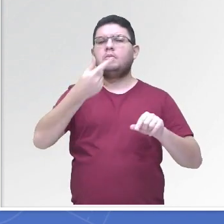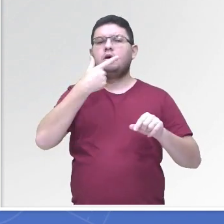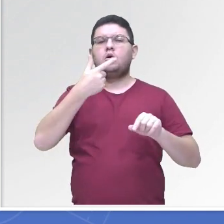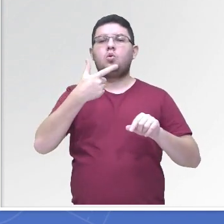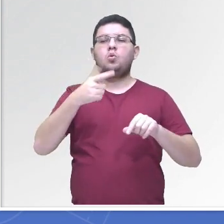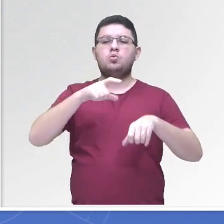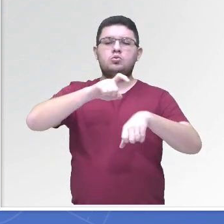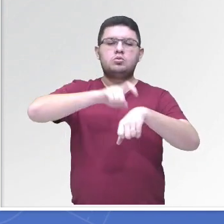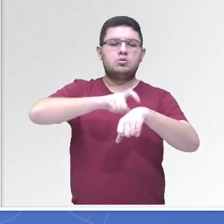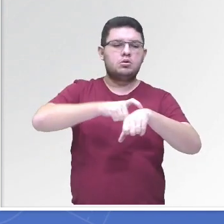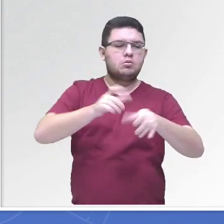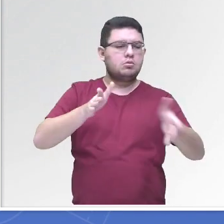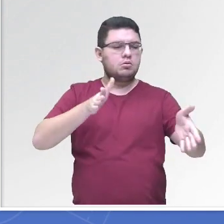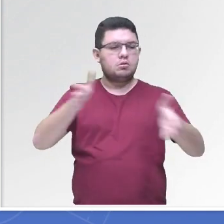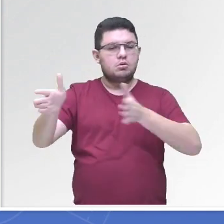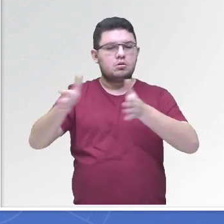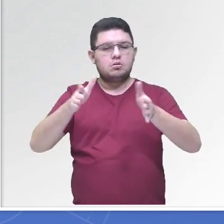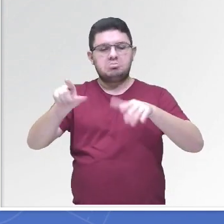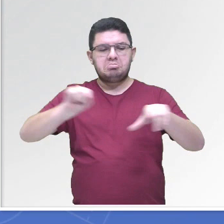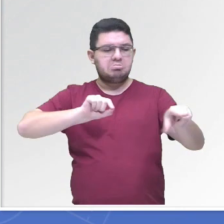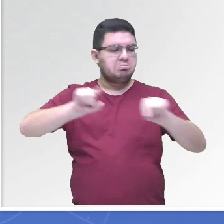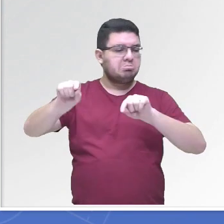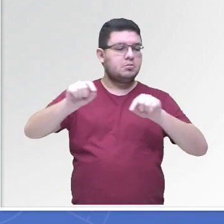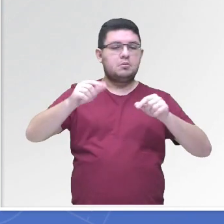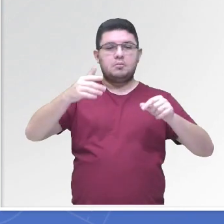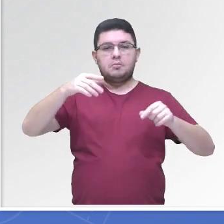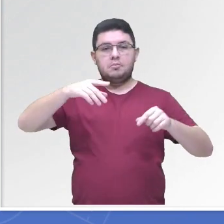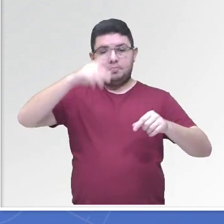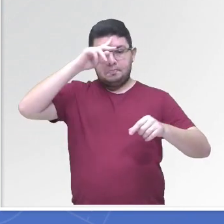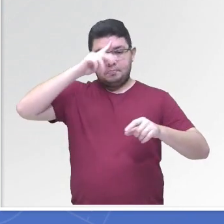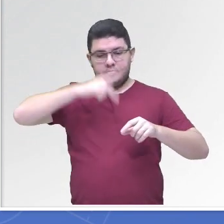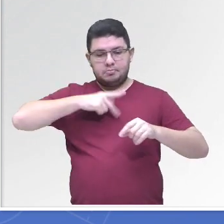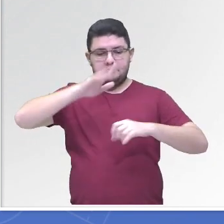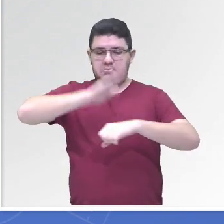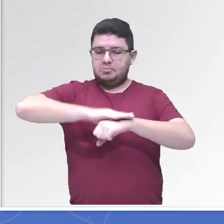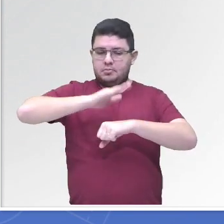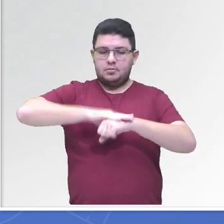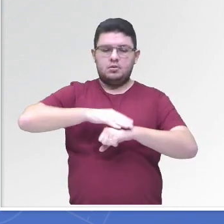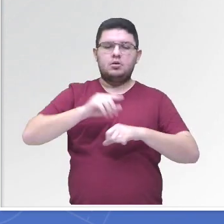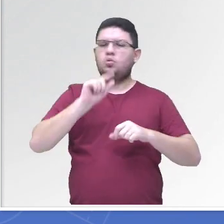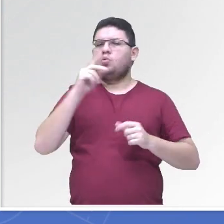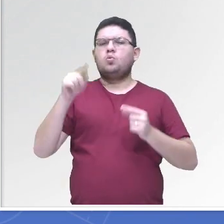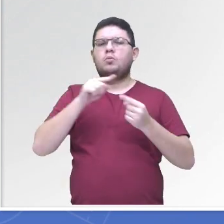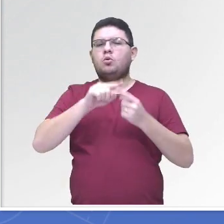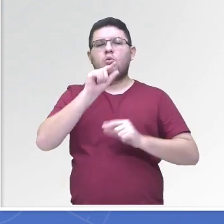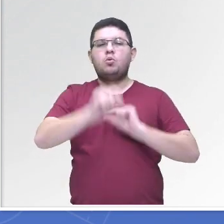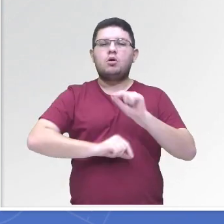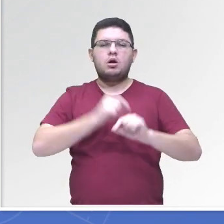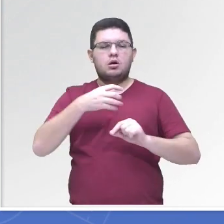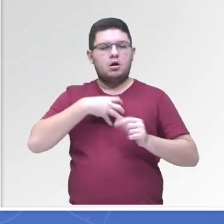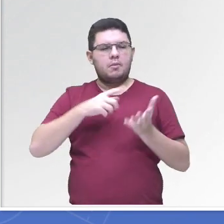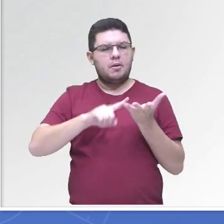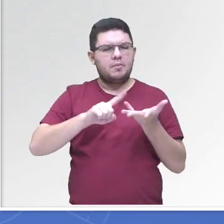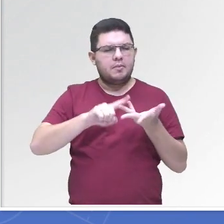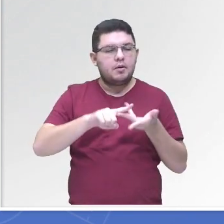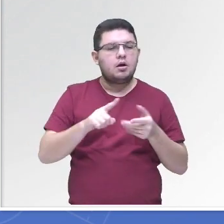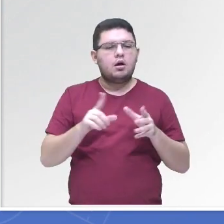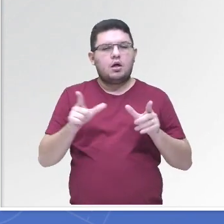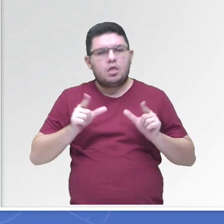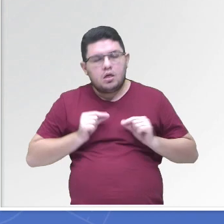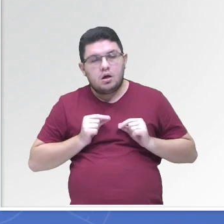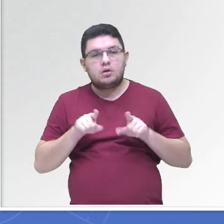quando ele deve tomá-lo para amenizar os sintomas ou na busca da cura para uma doença ou alívio